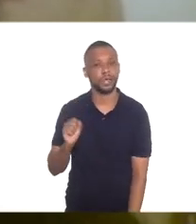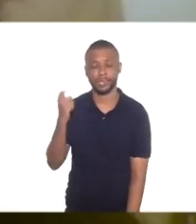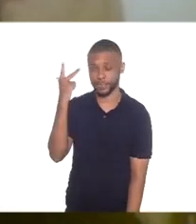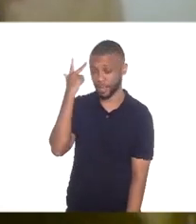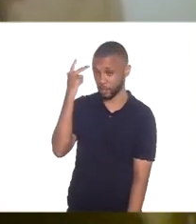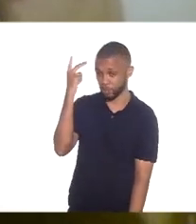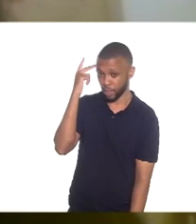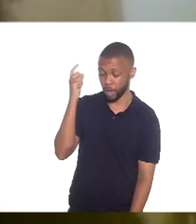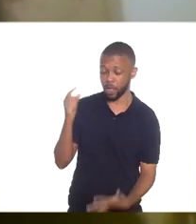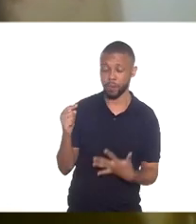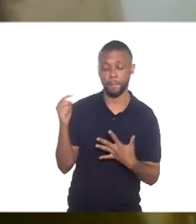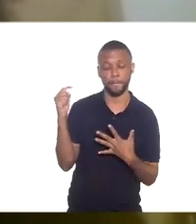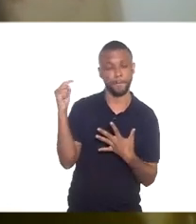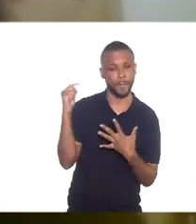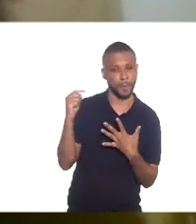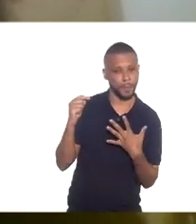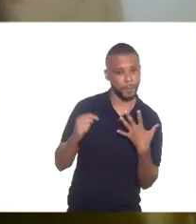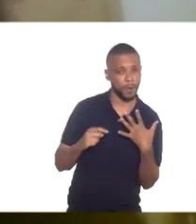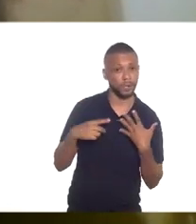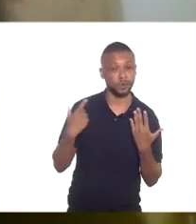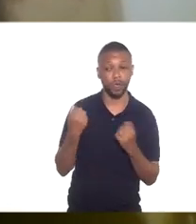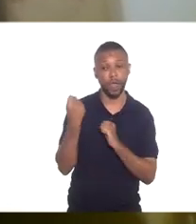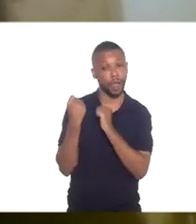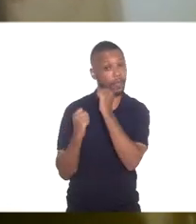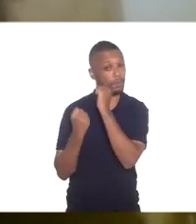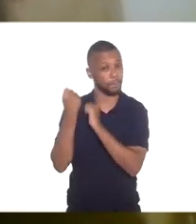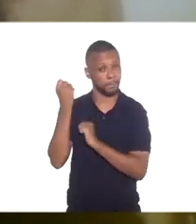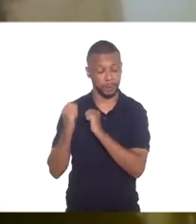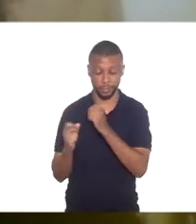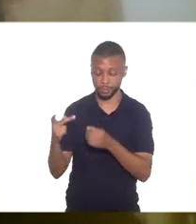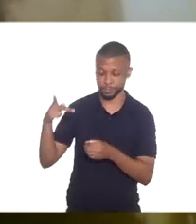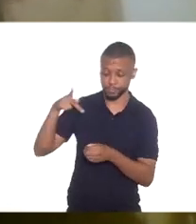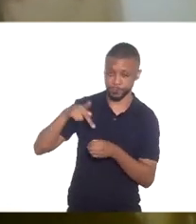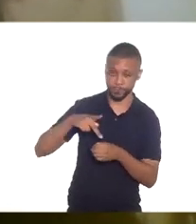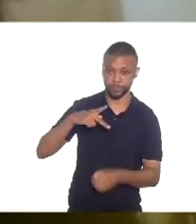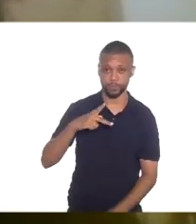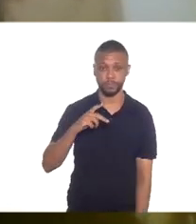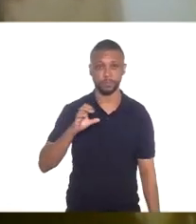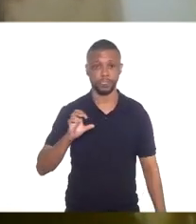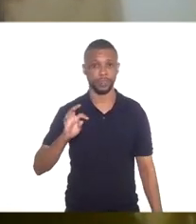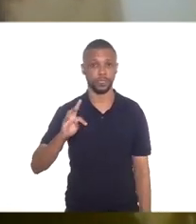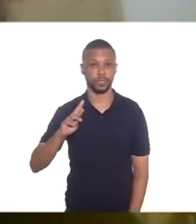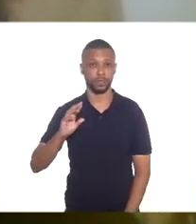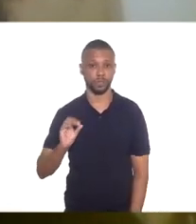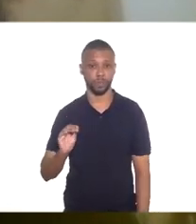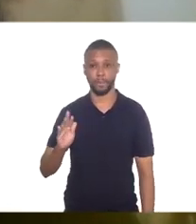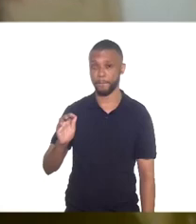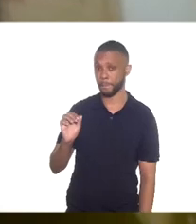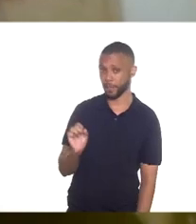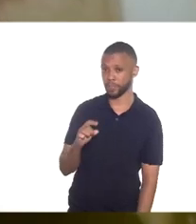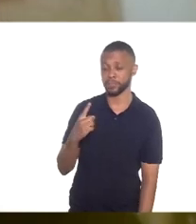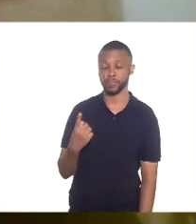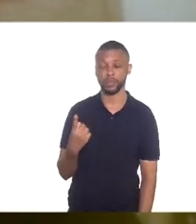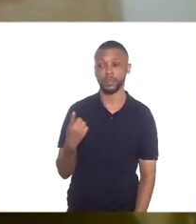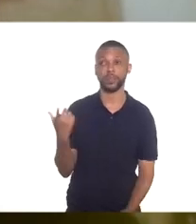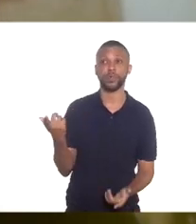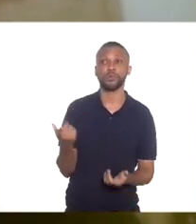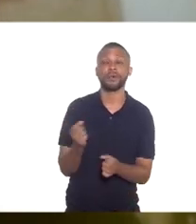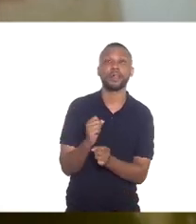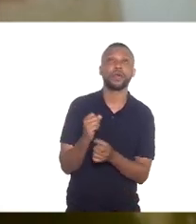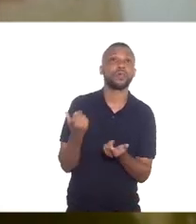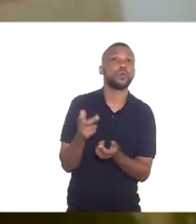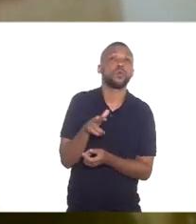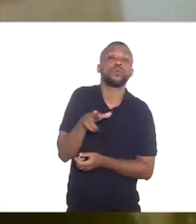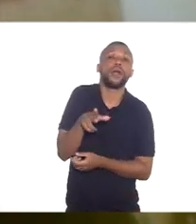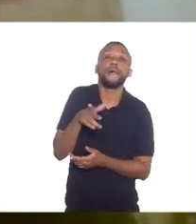né? A Petrobras vai deixar de ser a única fornecedora desse gás. O que falta